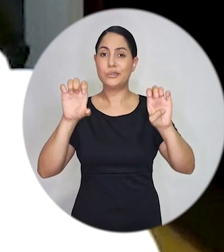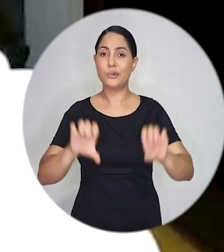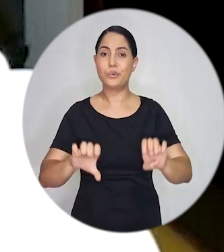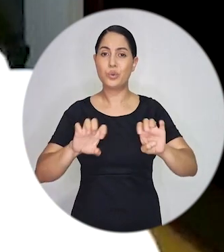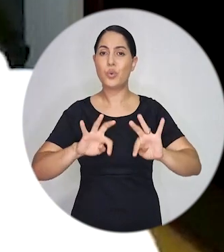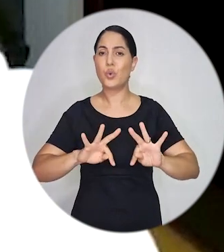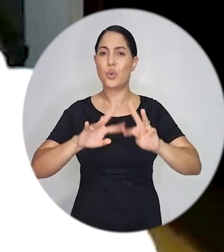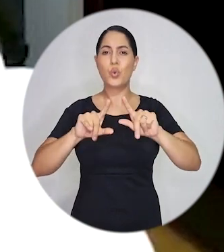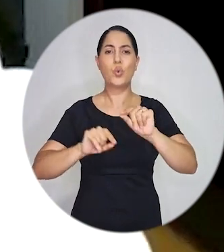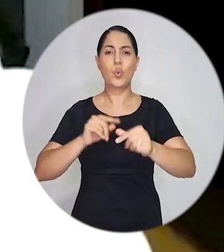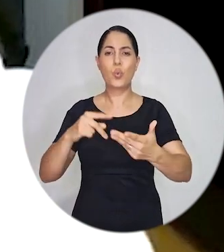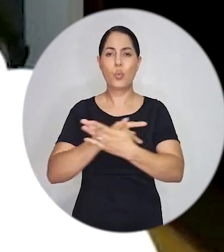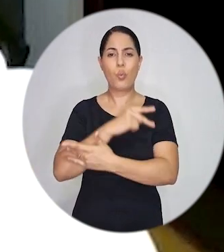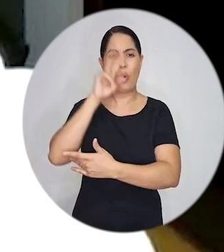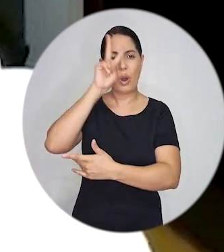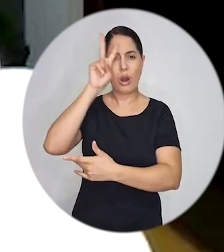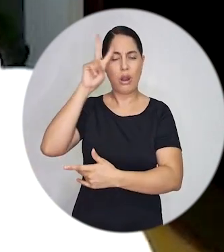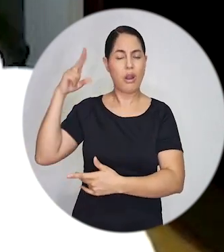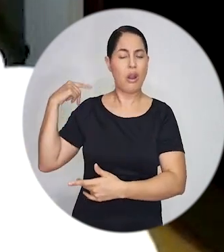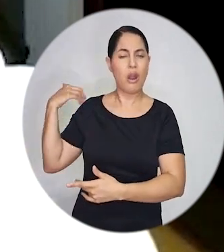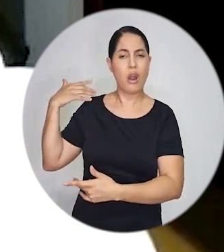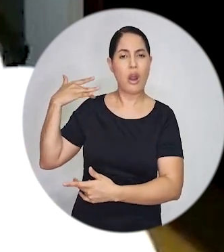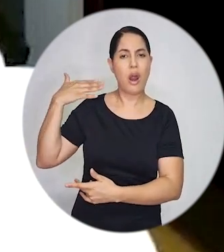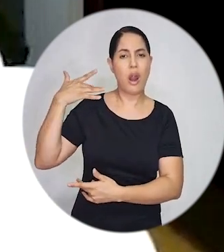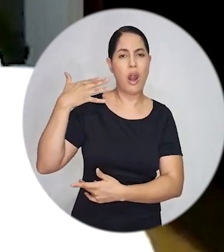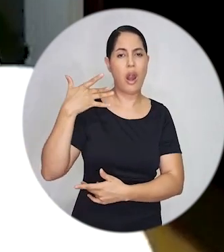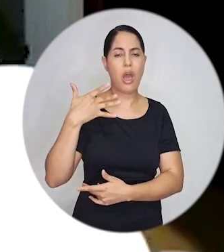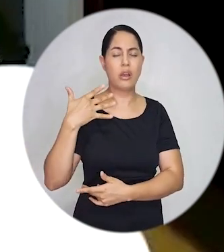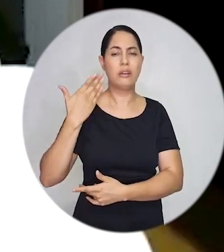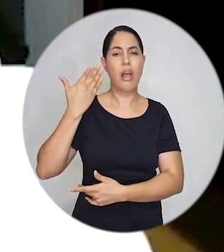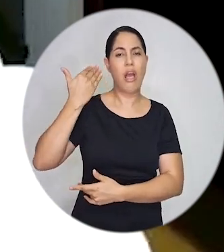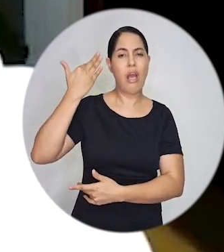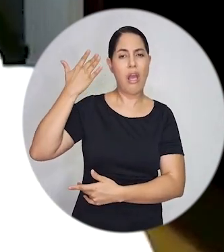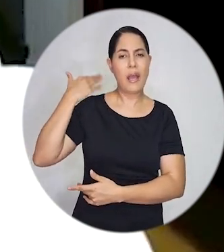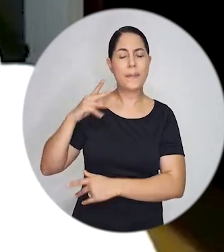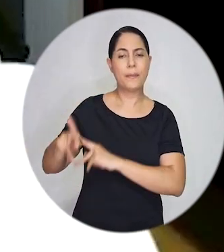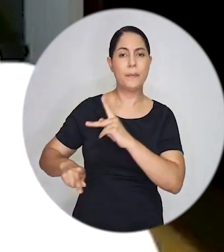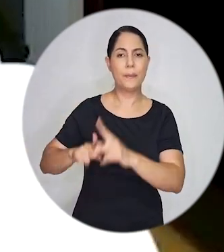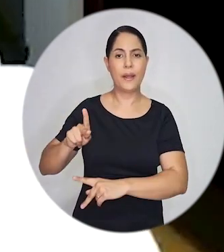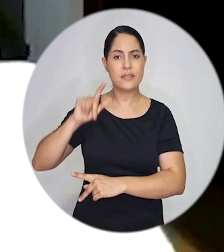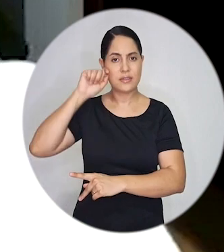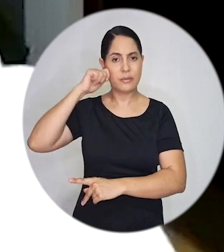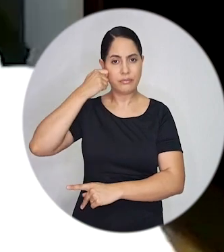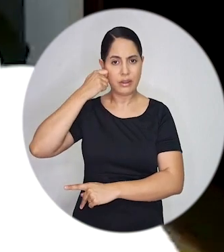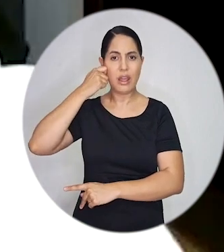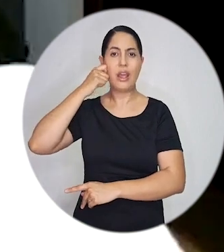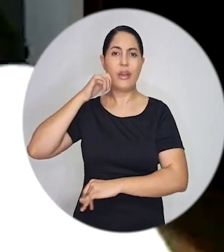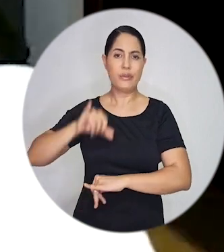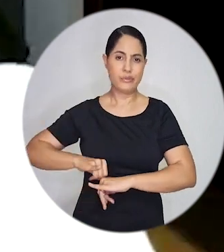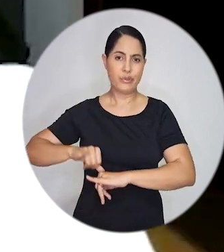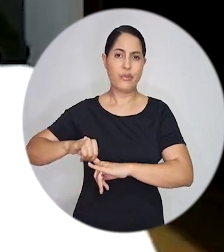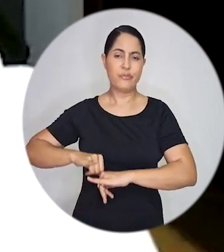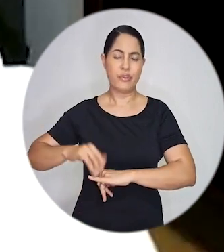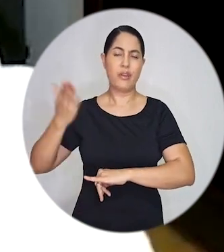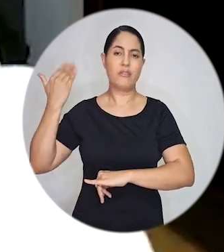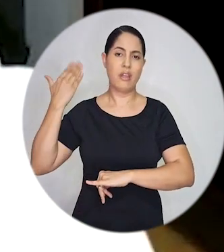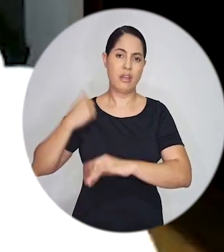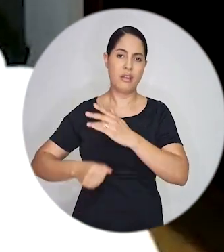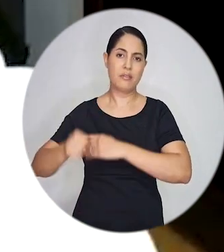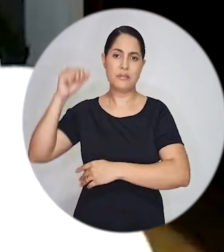seu bojo, todo o histórico de violações de direitos sofridos pela população